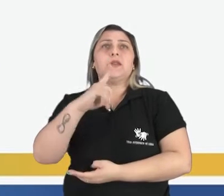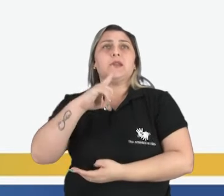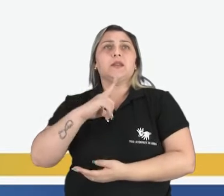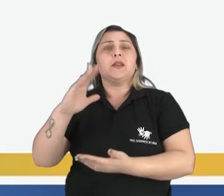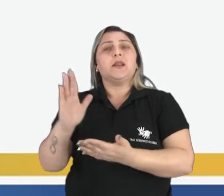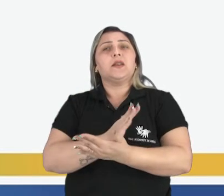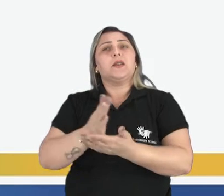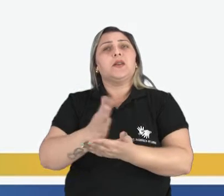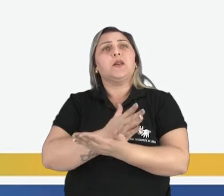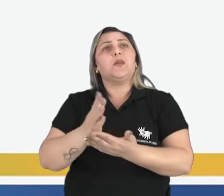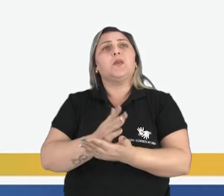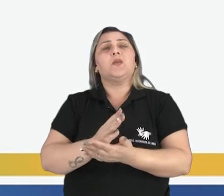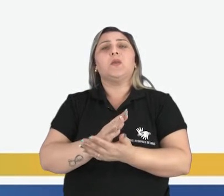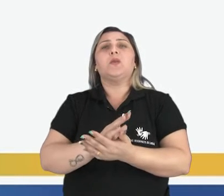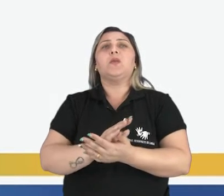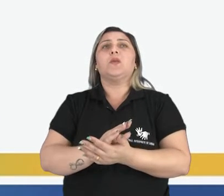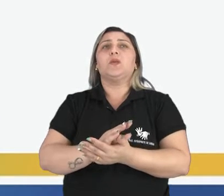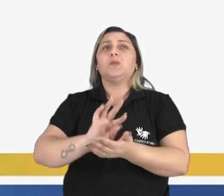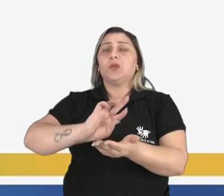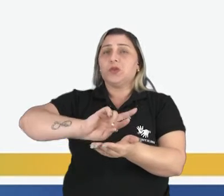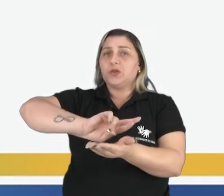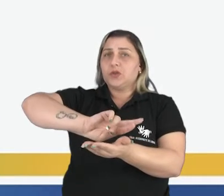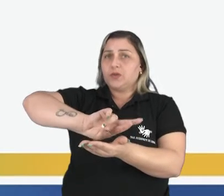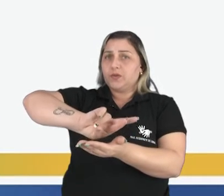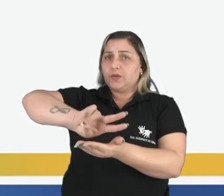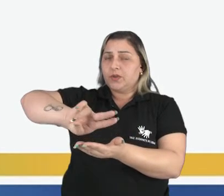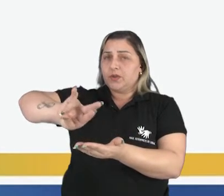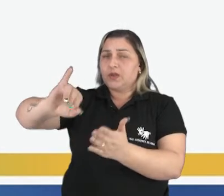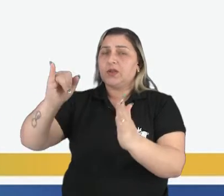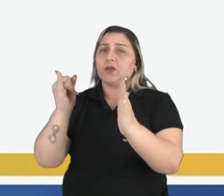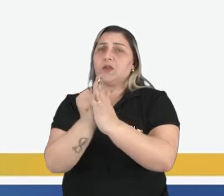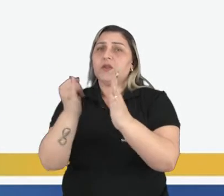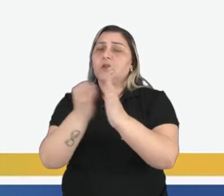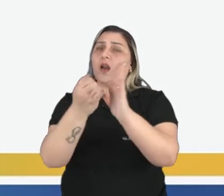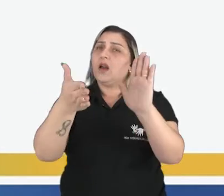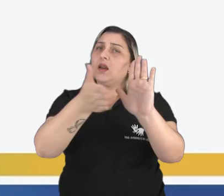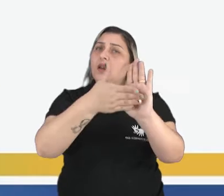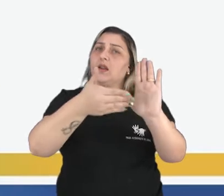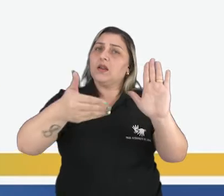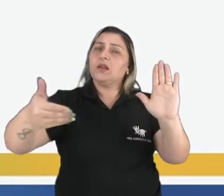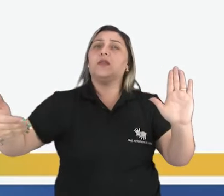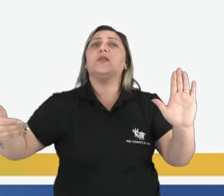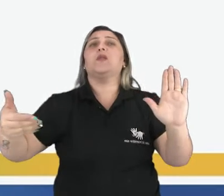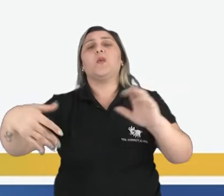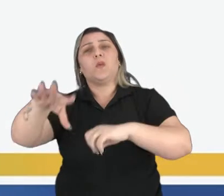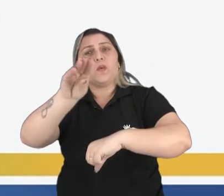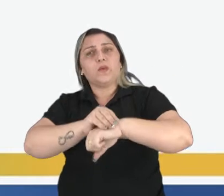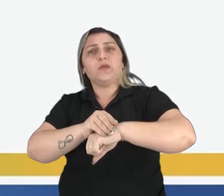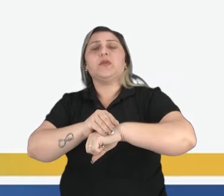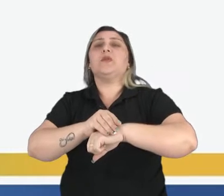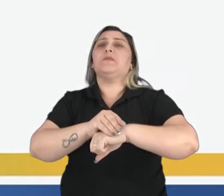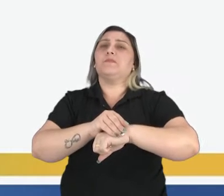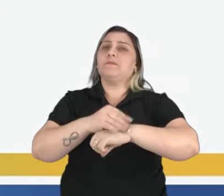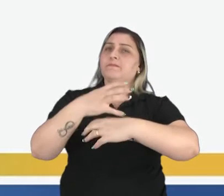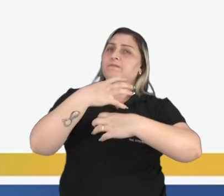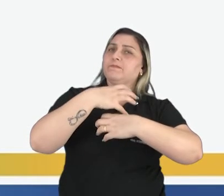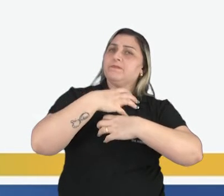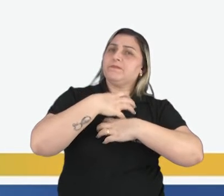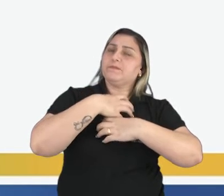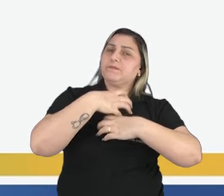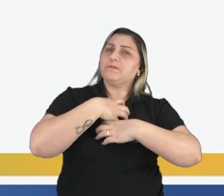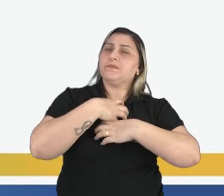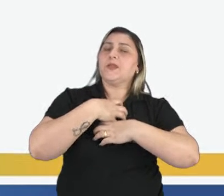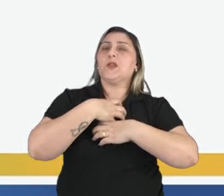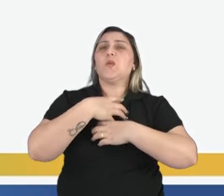aí algumas ramificações, né, que é a intuição estética, né, conhecimento intuitivo, onde